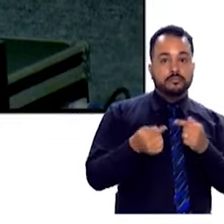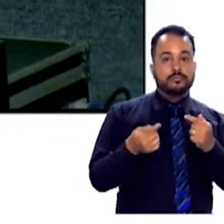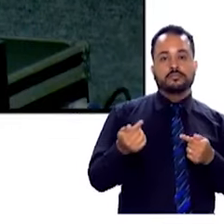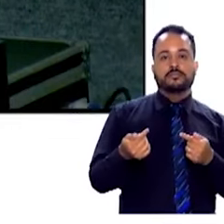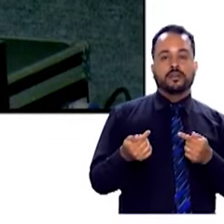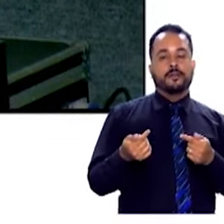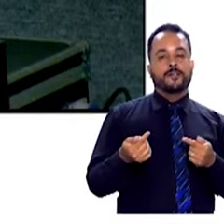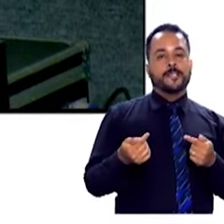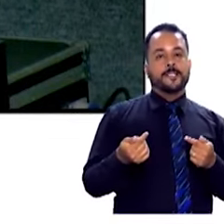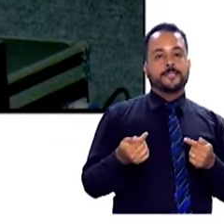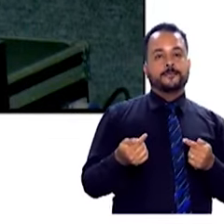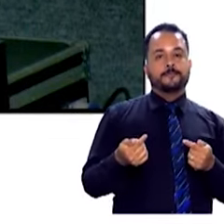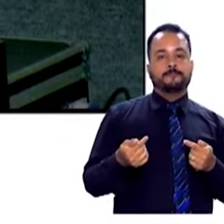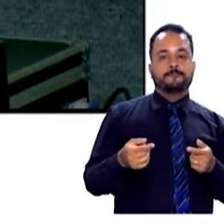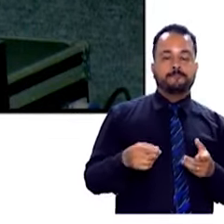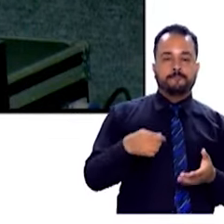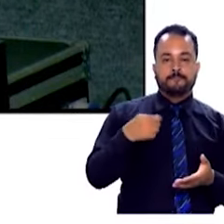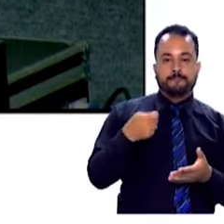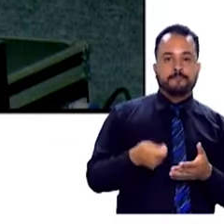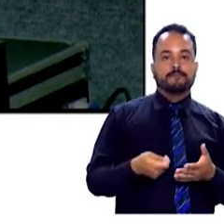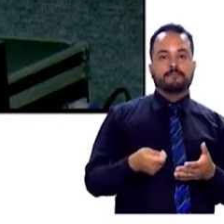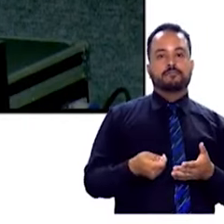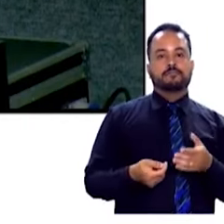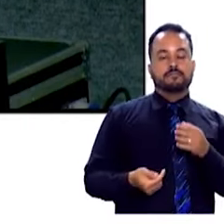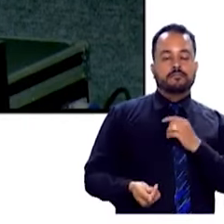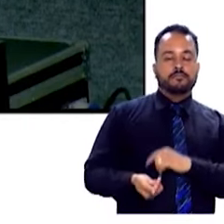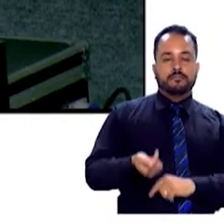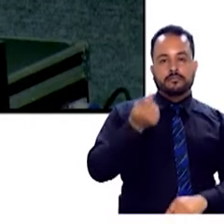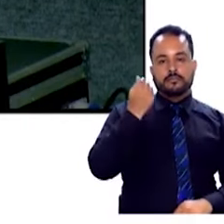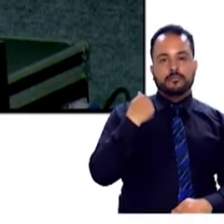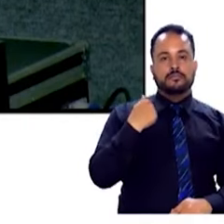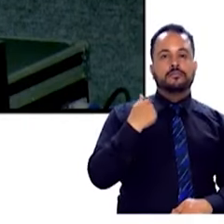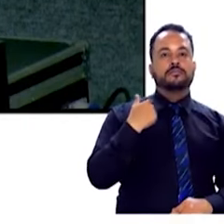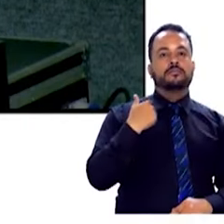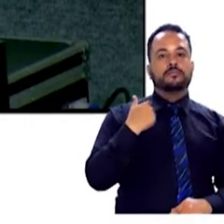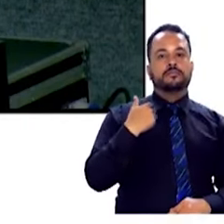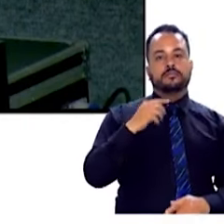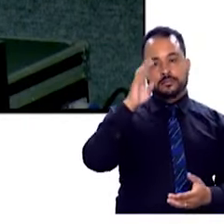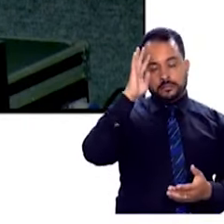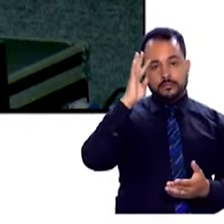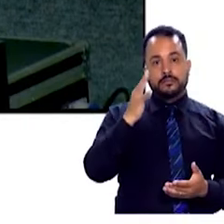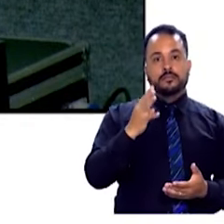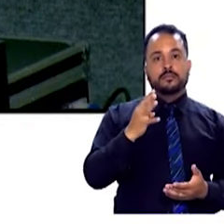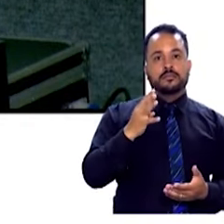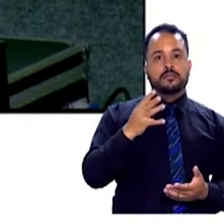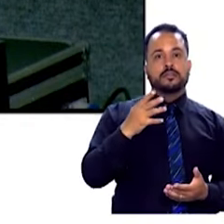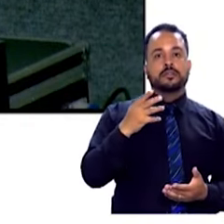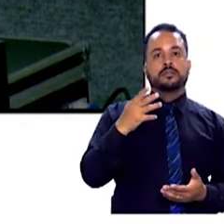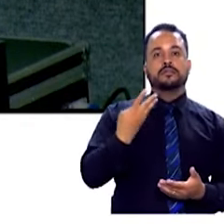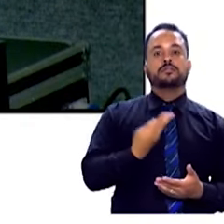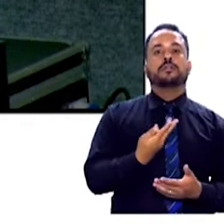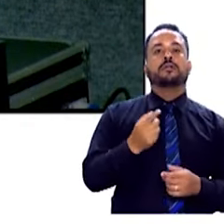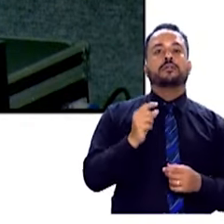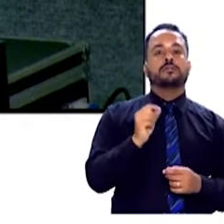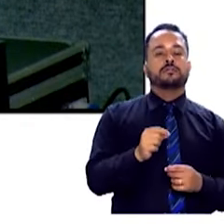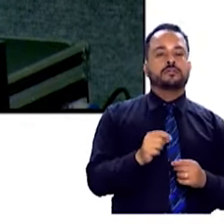materiais justificou no caso anterior a decisão x nós temos identificar Quais são esses Fatos e nós fazemos isso olhando pro caso